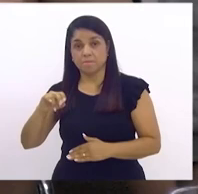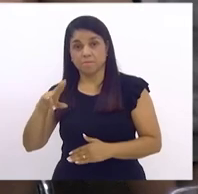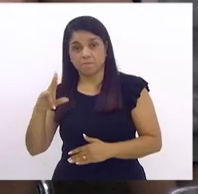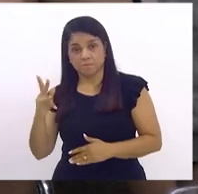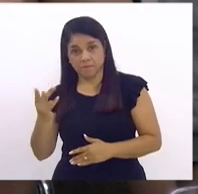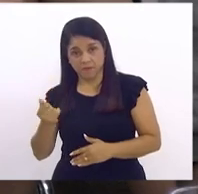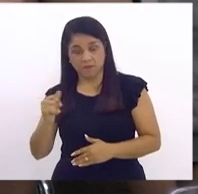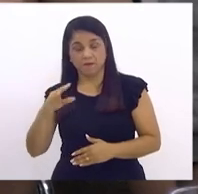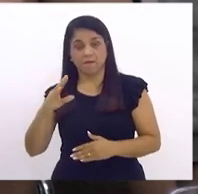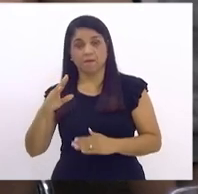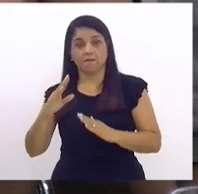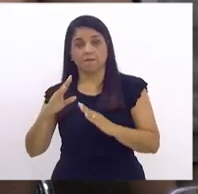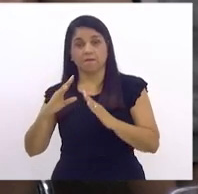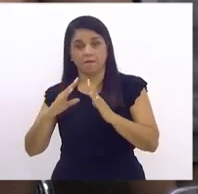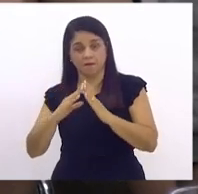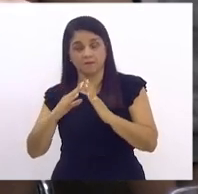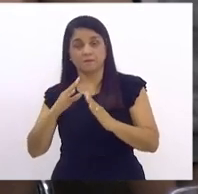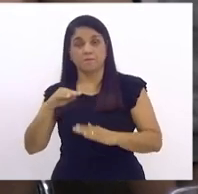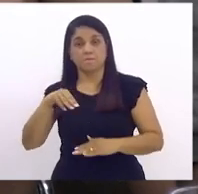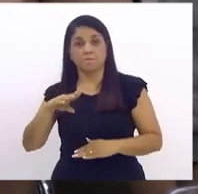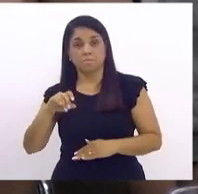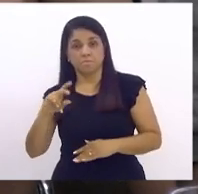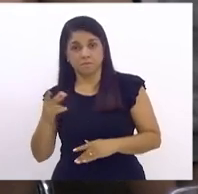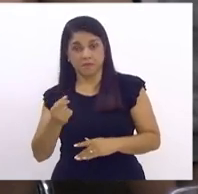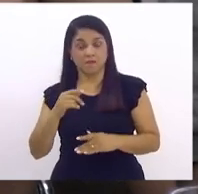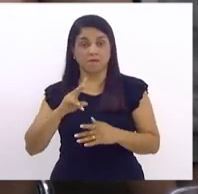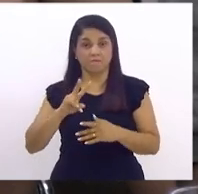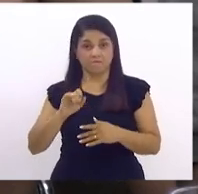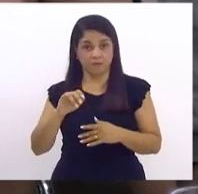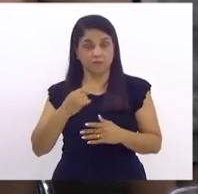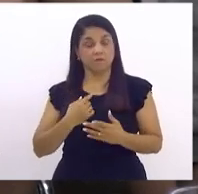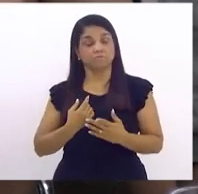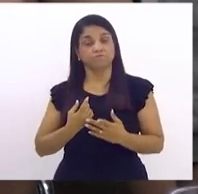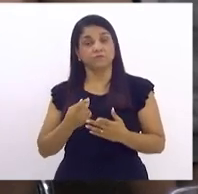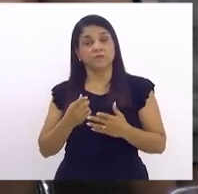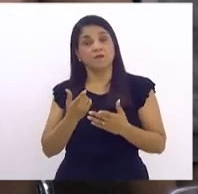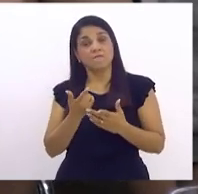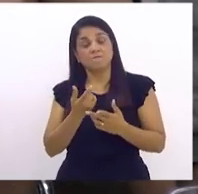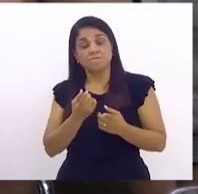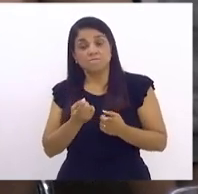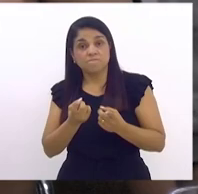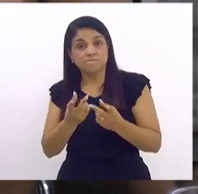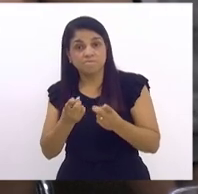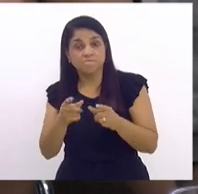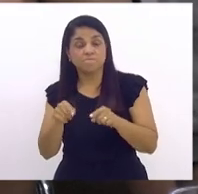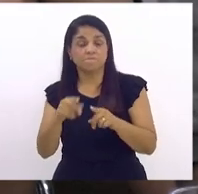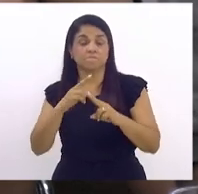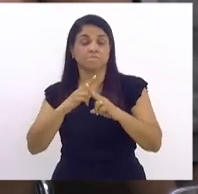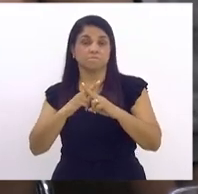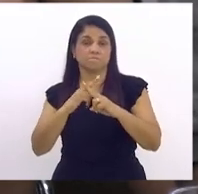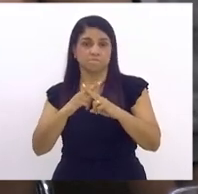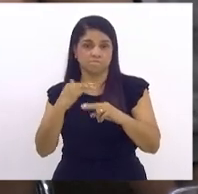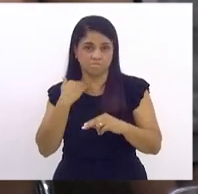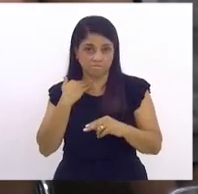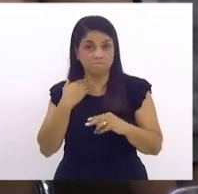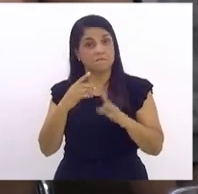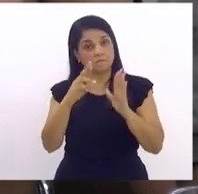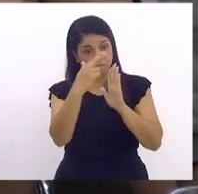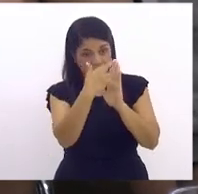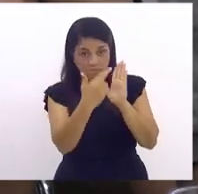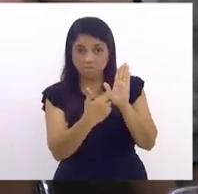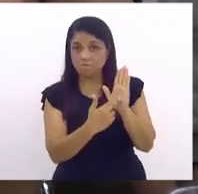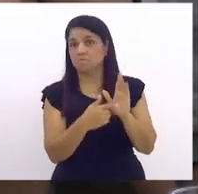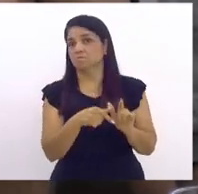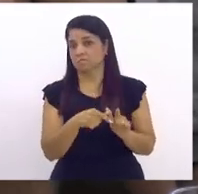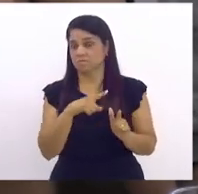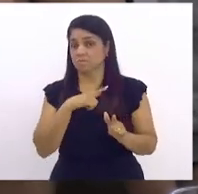vezes, do financiamento da Caixa Econômica Federal, que também tem diretrizes e regras para isso. E os